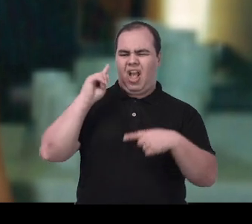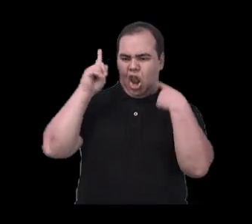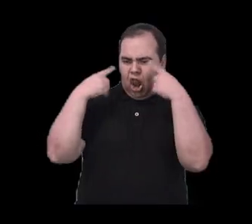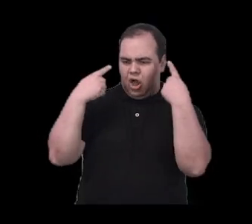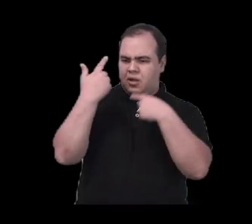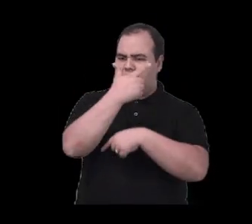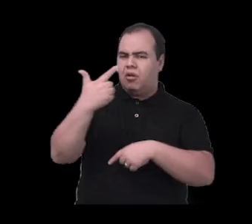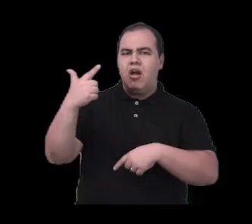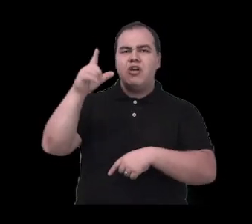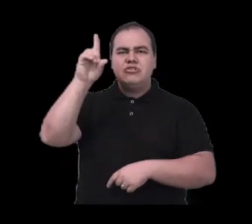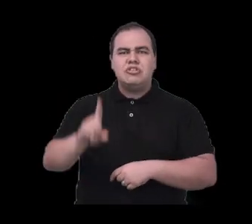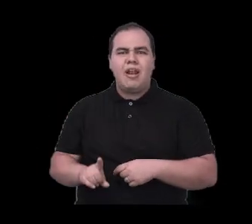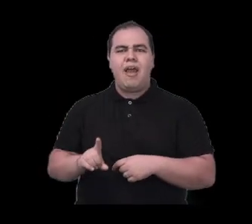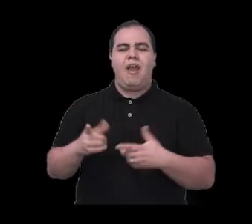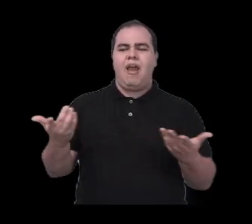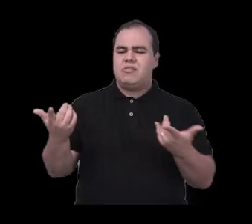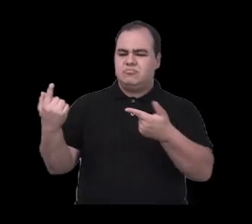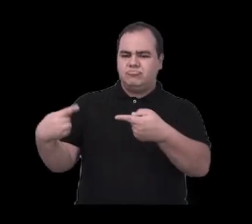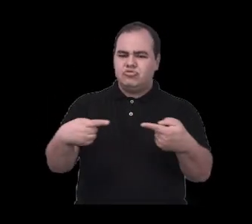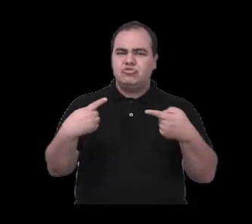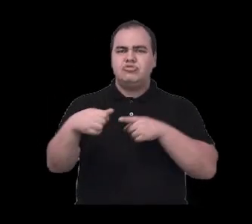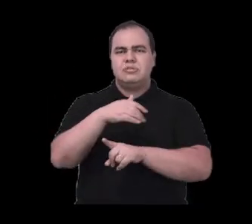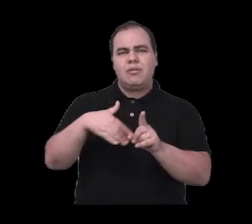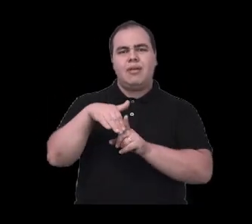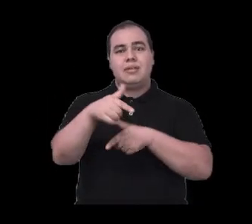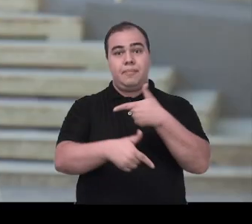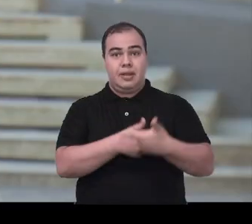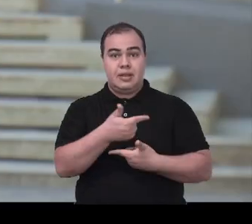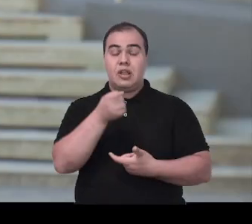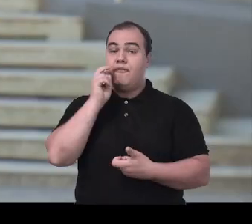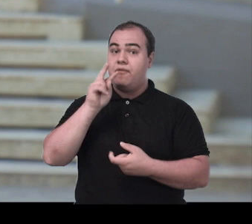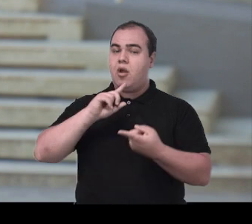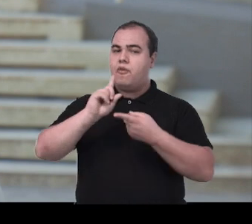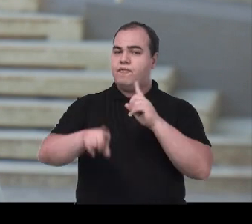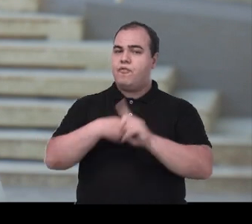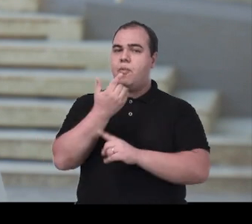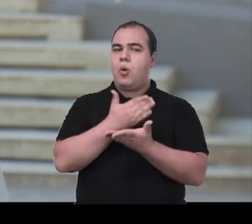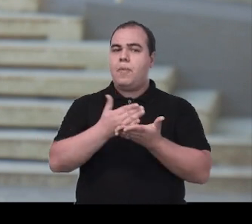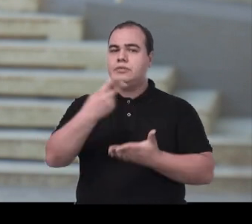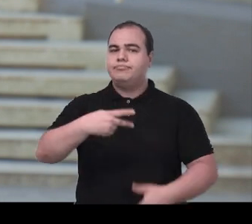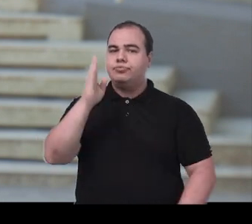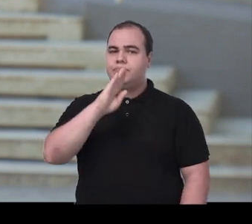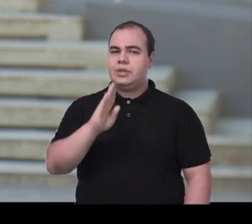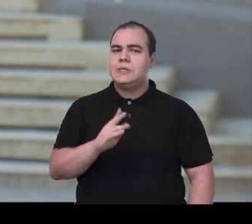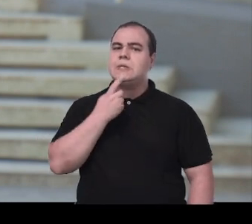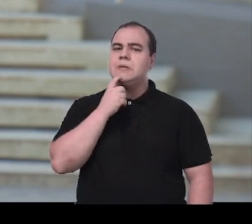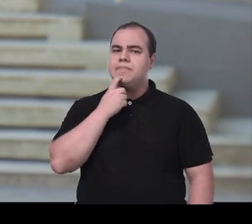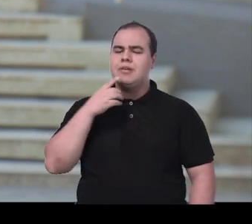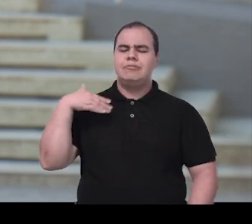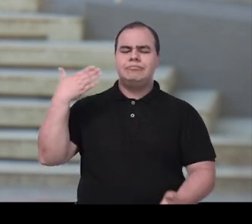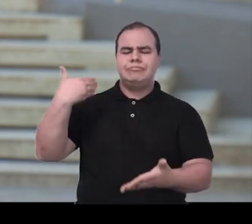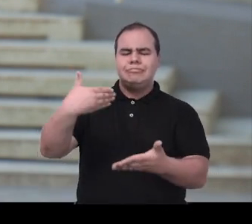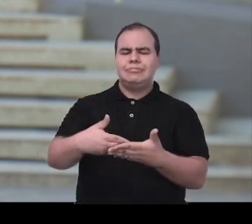porque é louco que não tem direitos políticos, sociais, trabalhistas. As imagens seguem intercaladas entre as entrevistas, fotografias